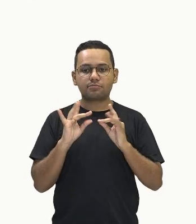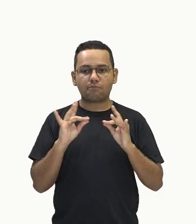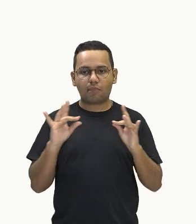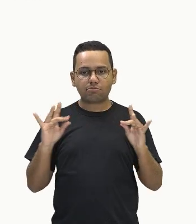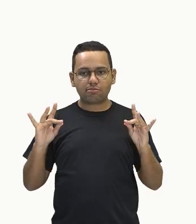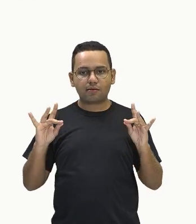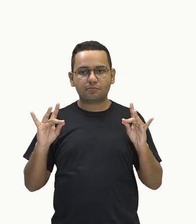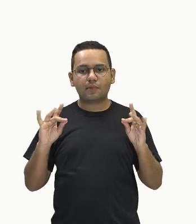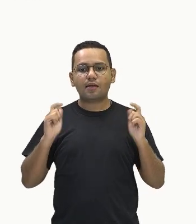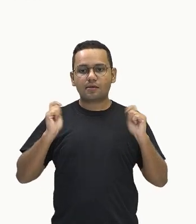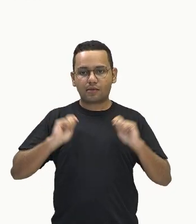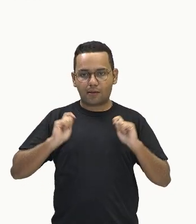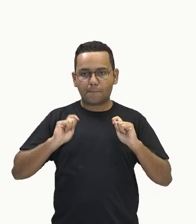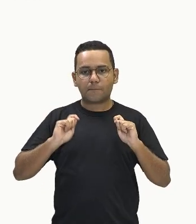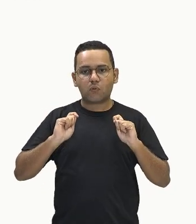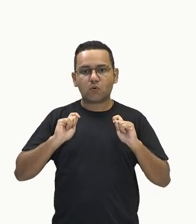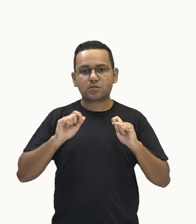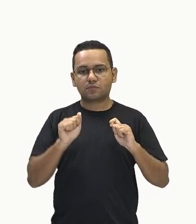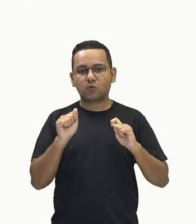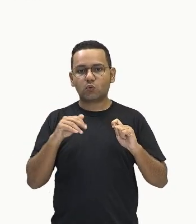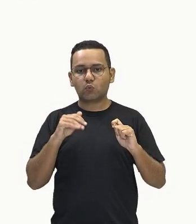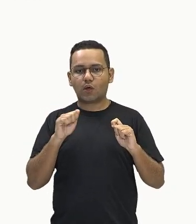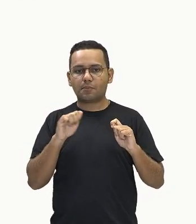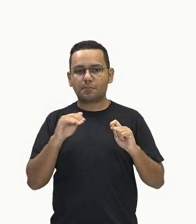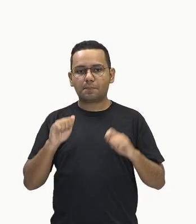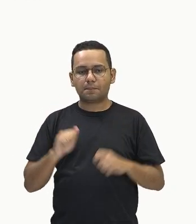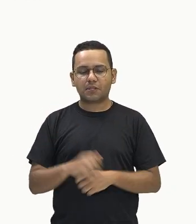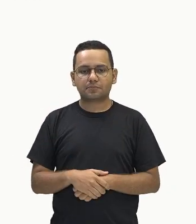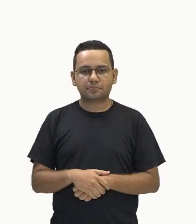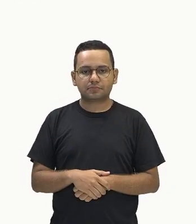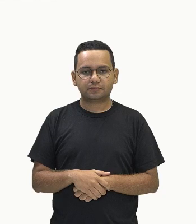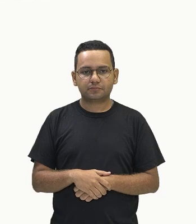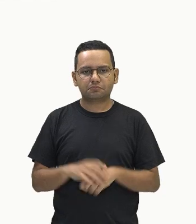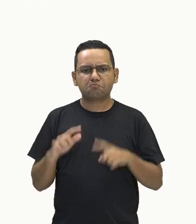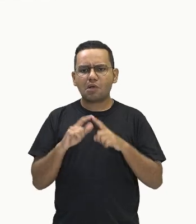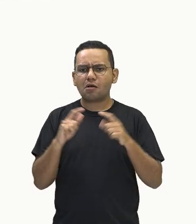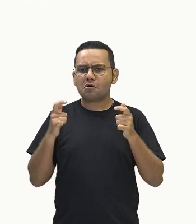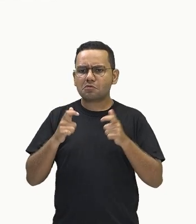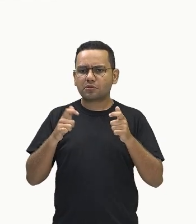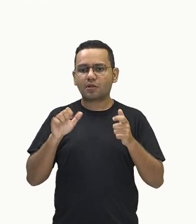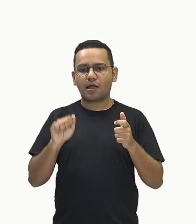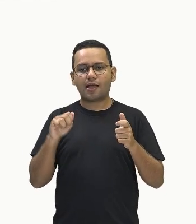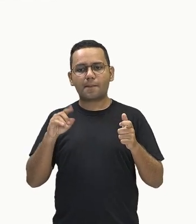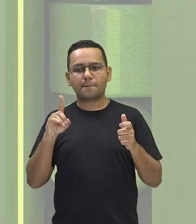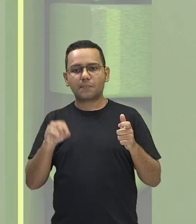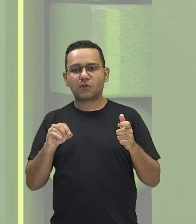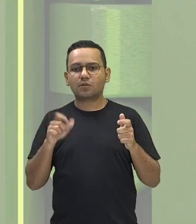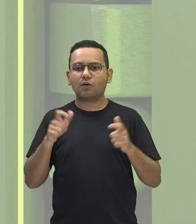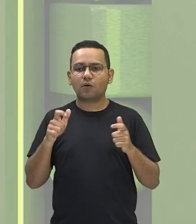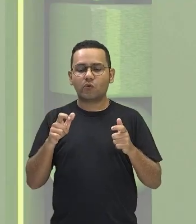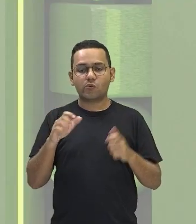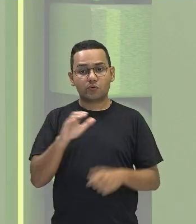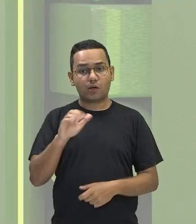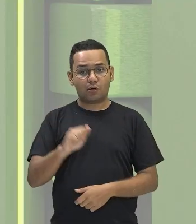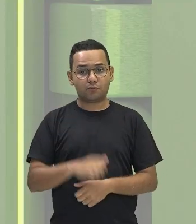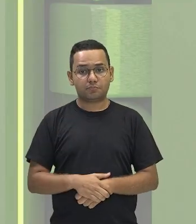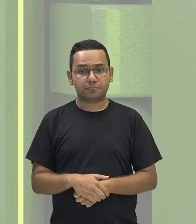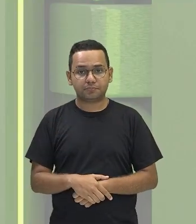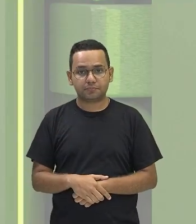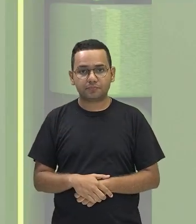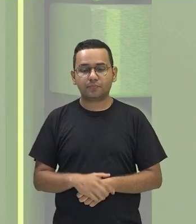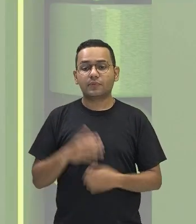e faz a digestão do amido. Onde nós encontramos o amido? nos carboidratos, certo?